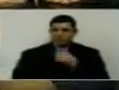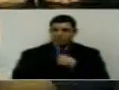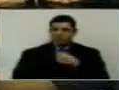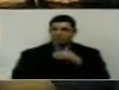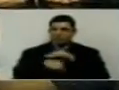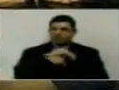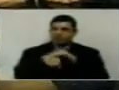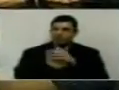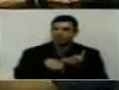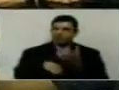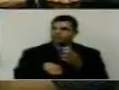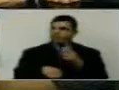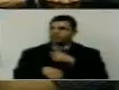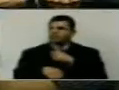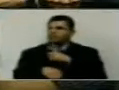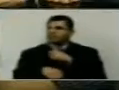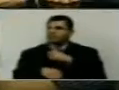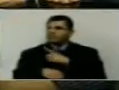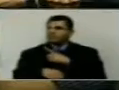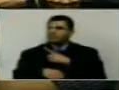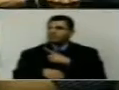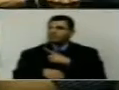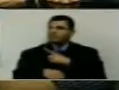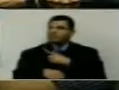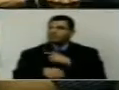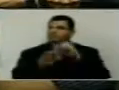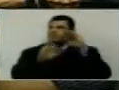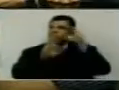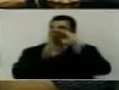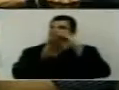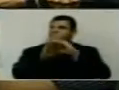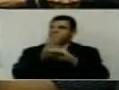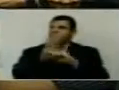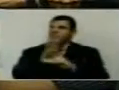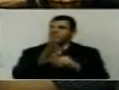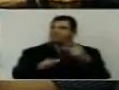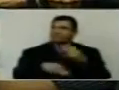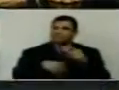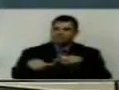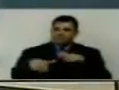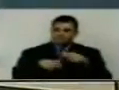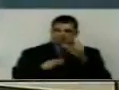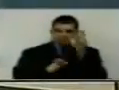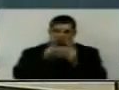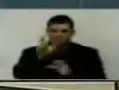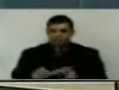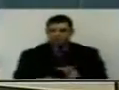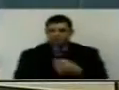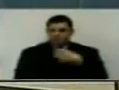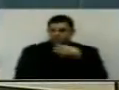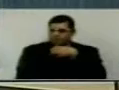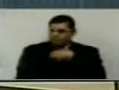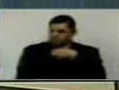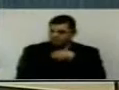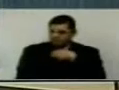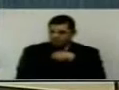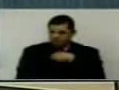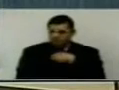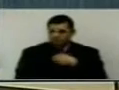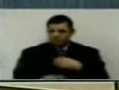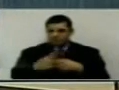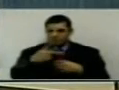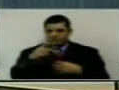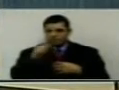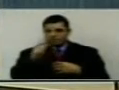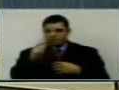não tenha um conteúdo essencialmente emocional,